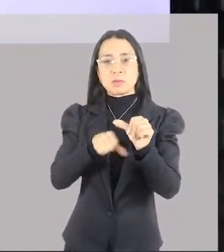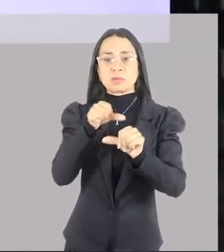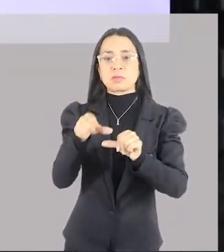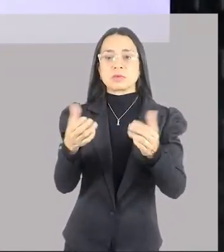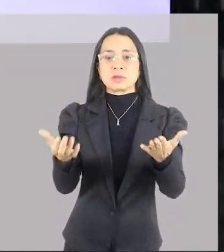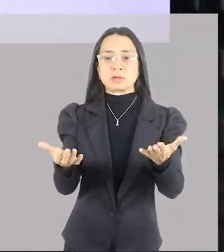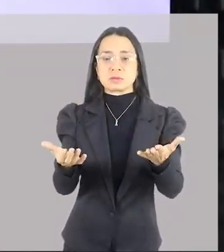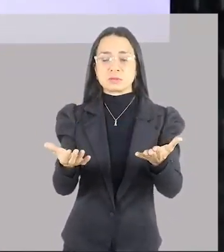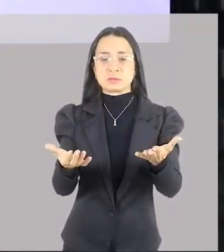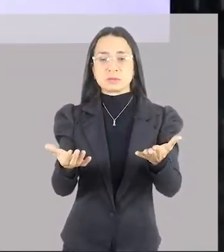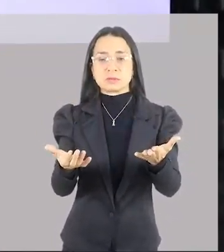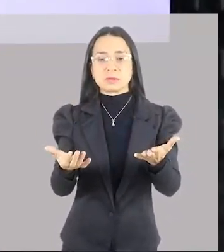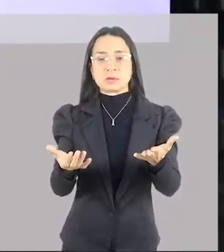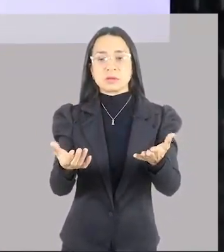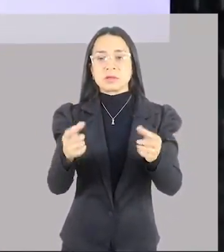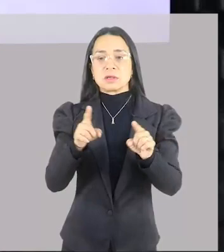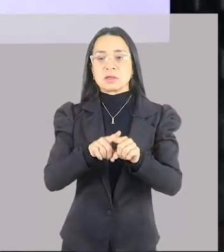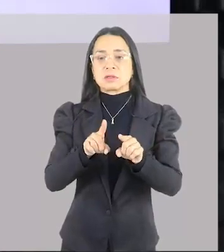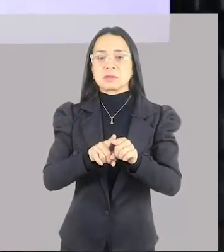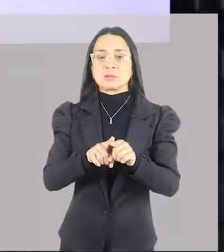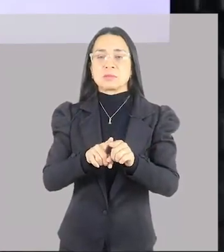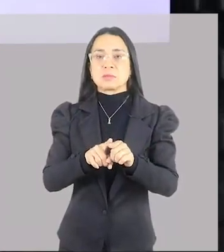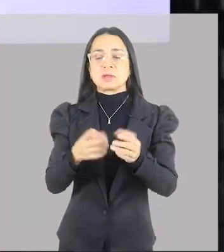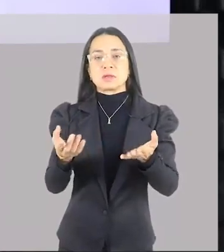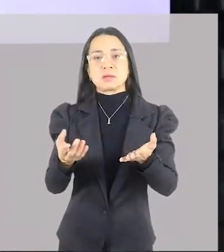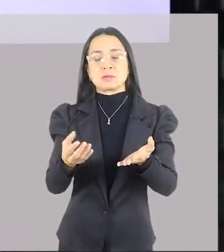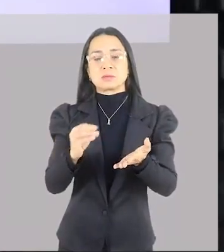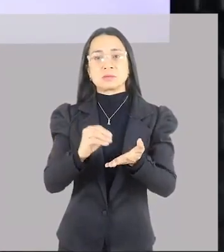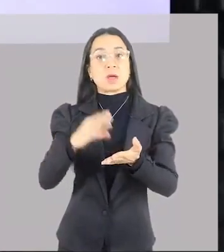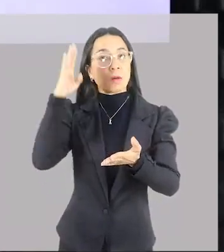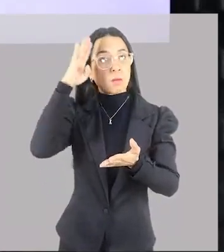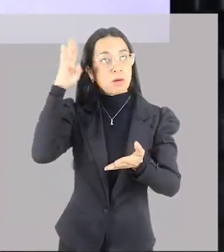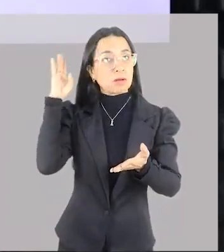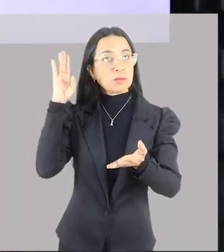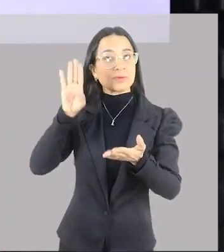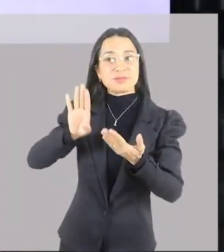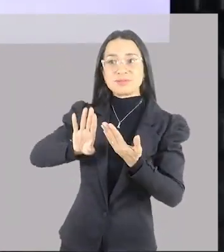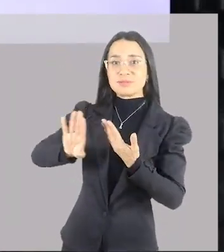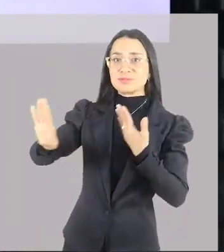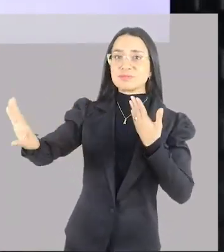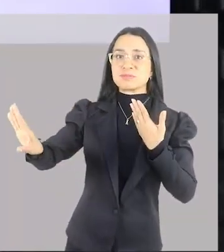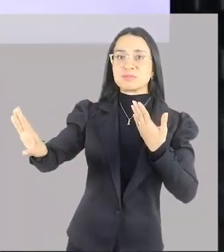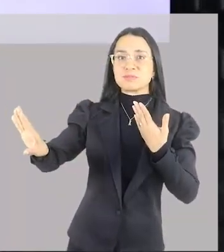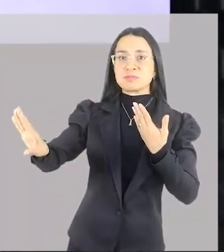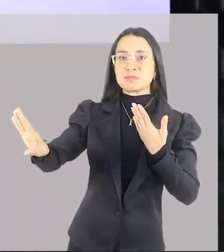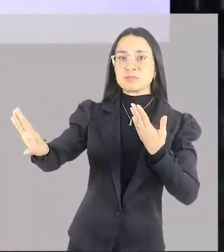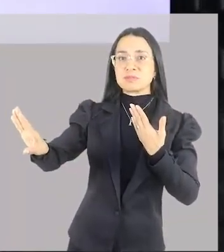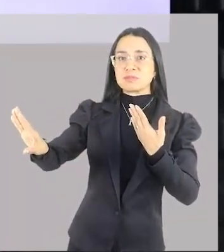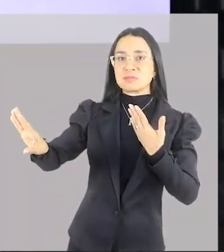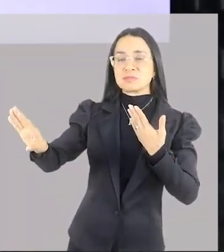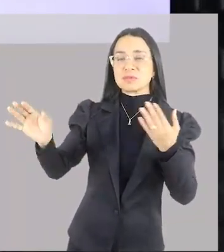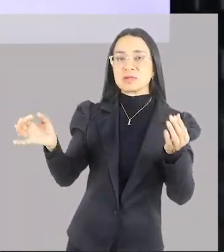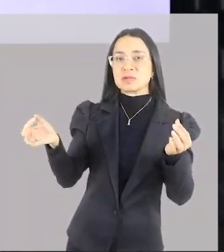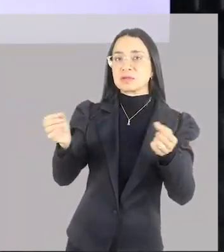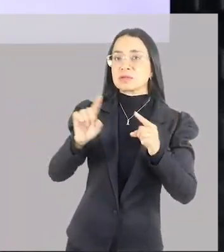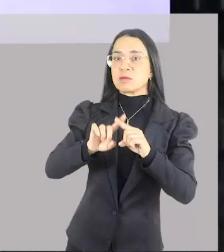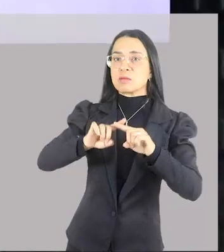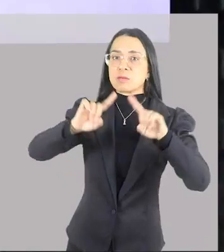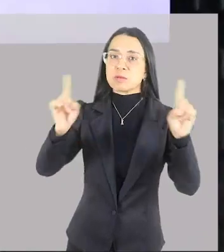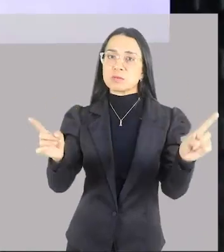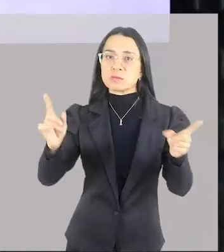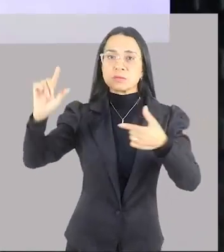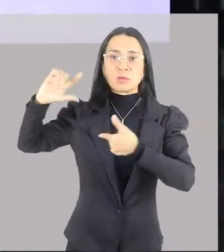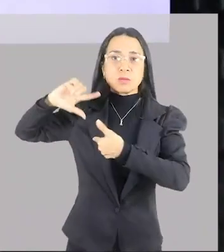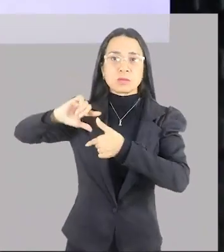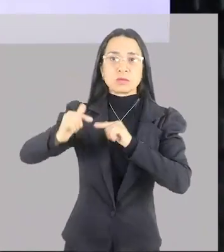ali, certo? E o anti-academicismo, que é exatamente o rompimento com o tradicional. Esse